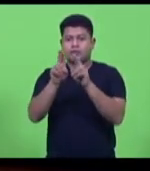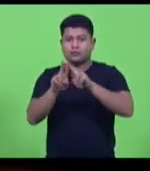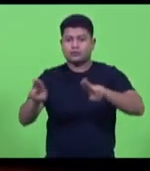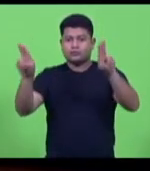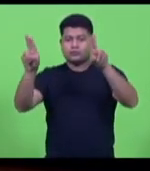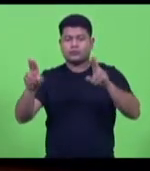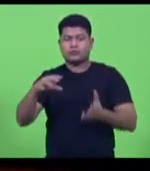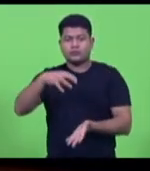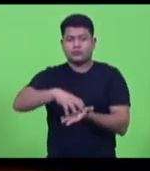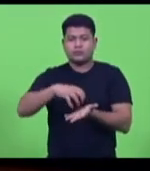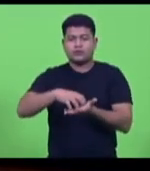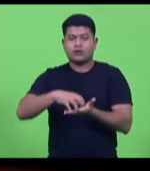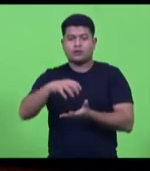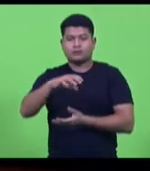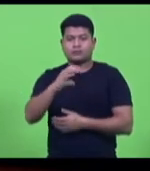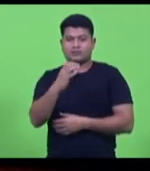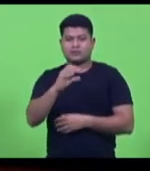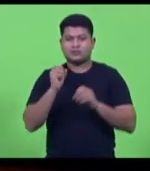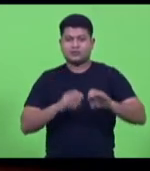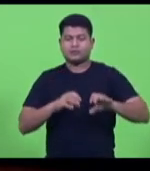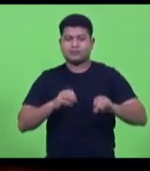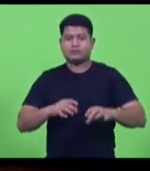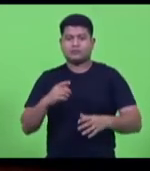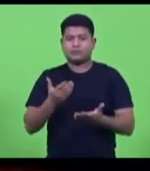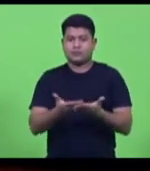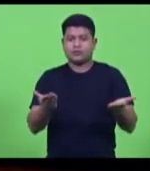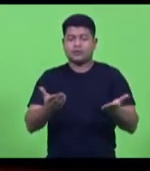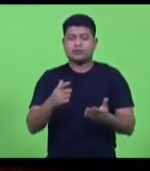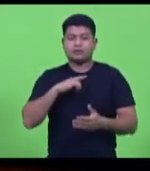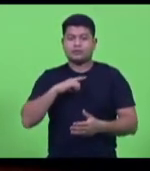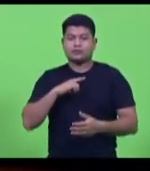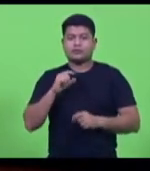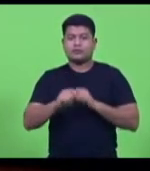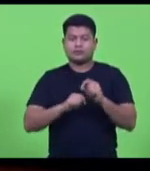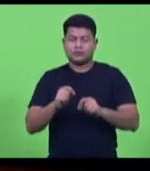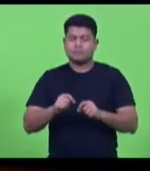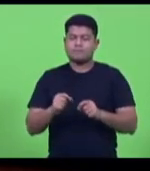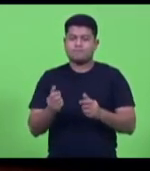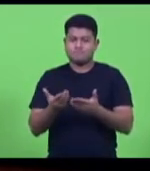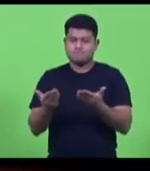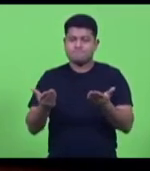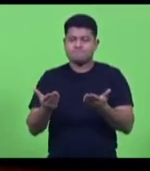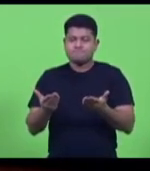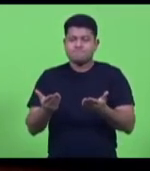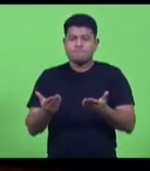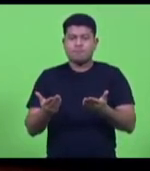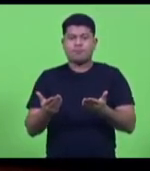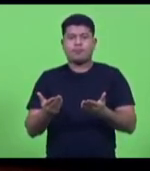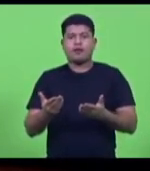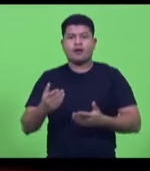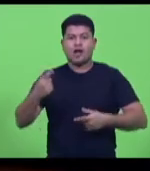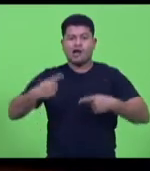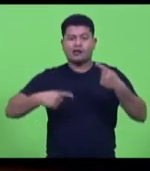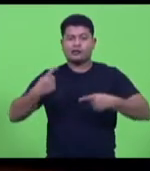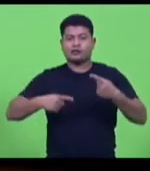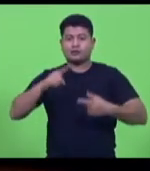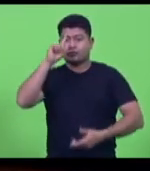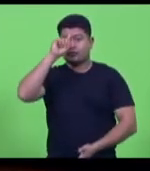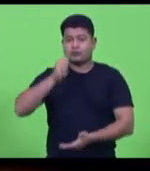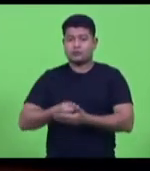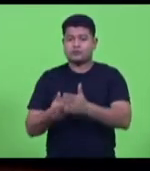Educação, seu funcionamento está subordinado às normas deliberadas por este centro e pelas decisões da